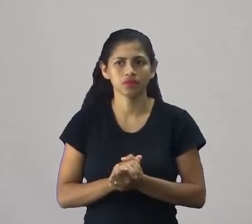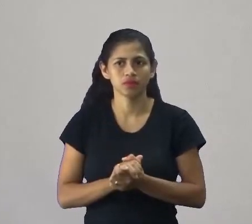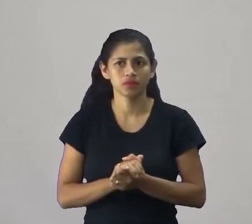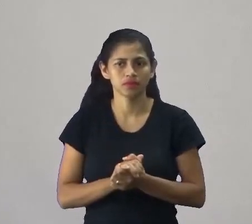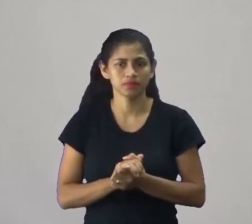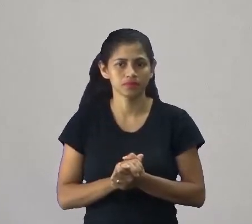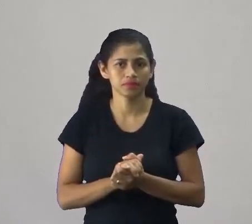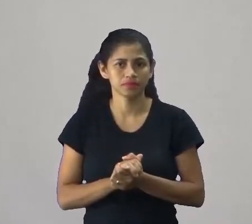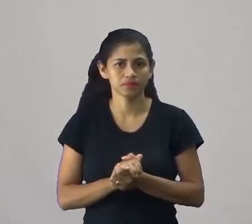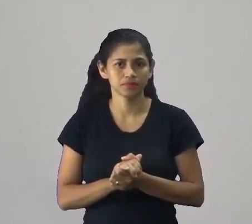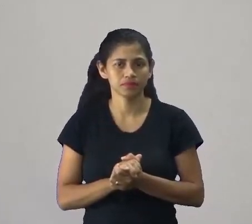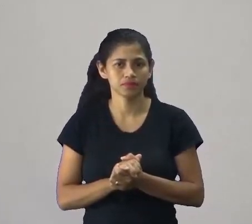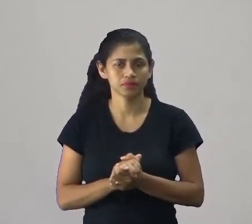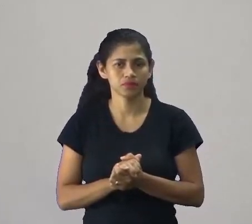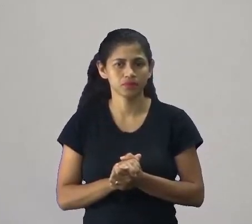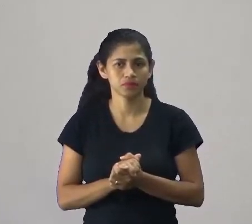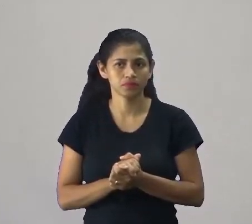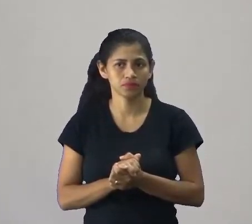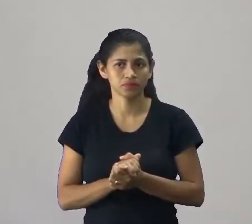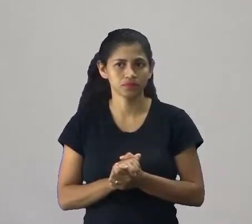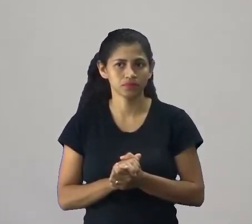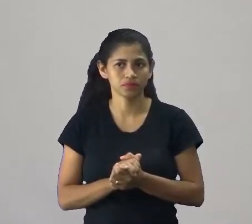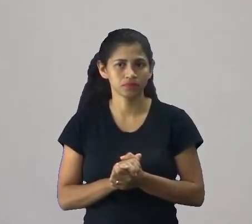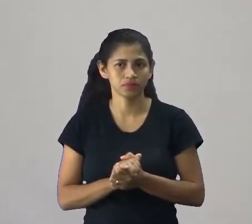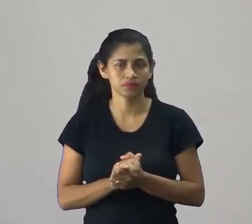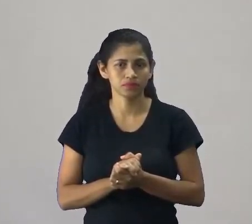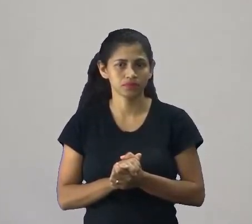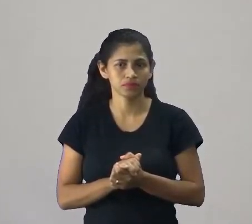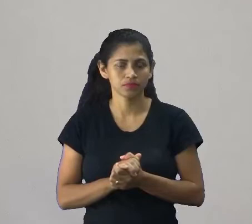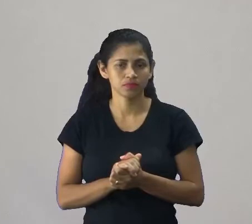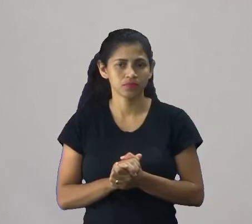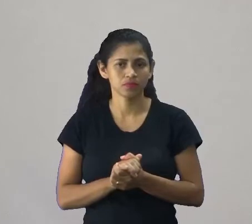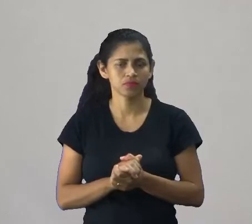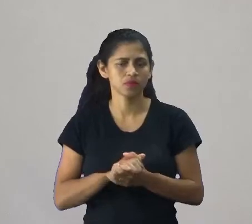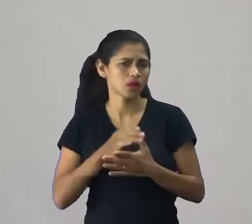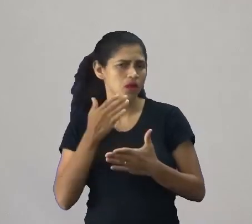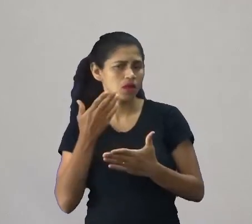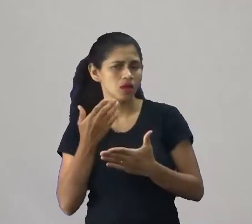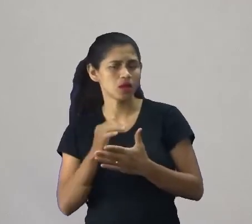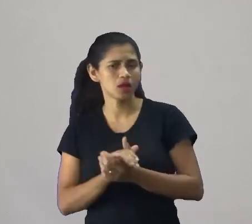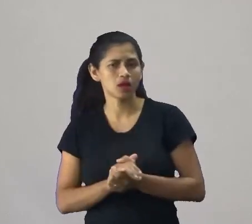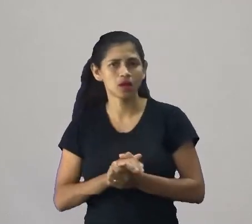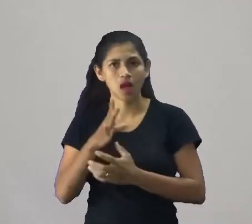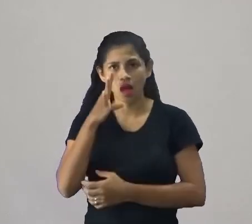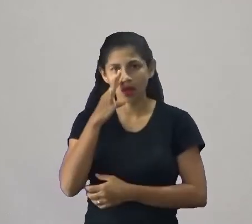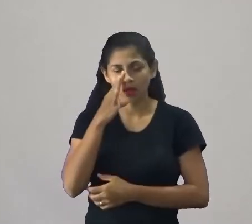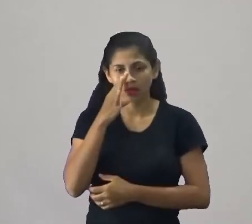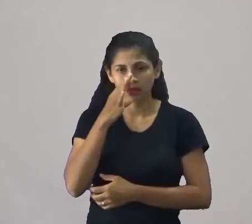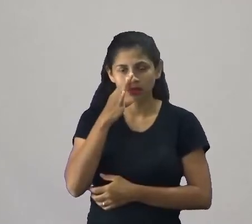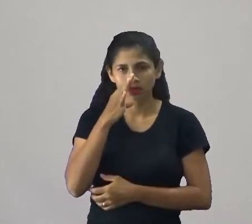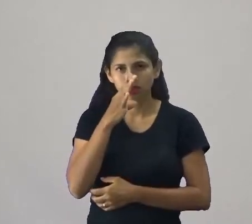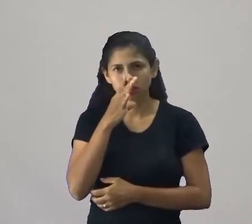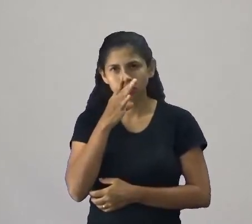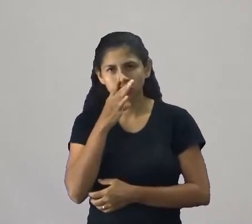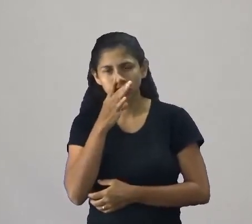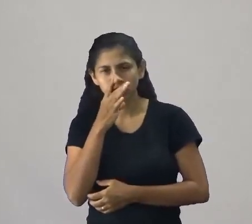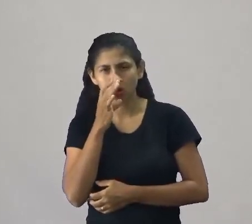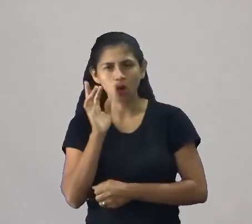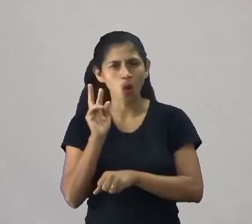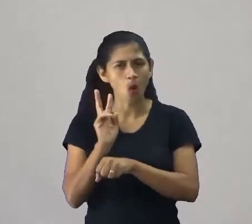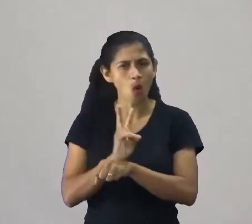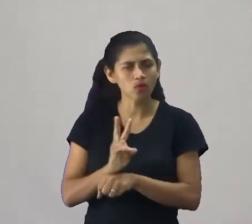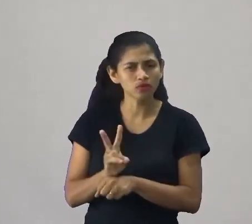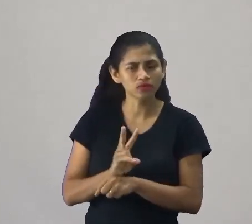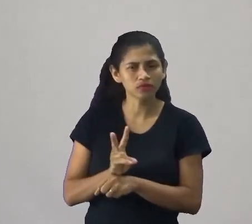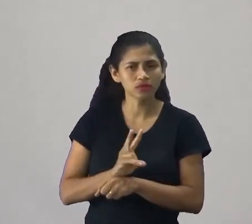acho que é isso o nome do jogo, da série em que os participantes jogam brincadeiras tradicionais que